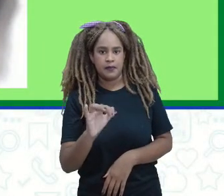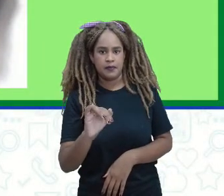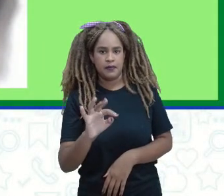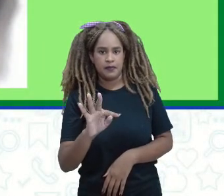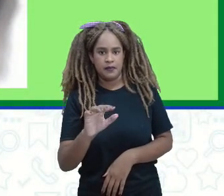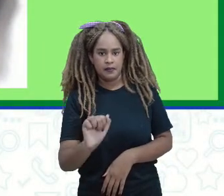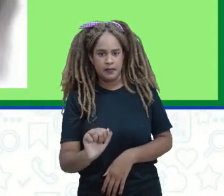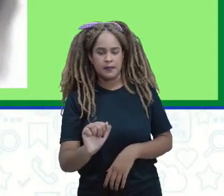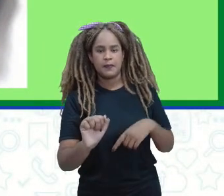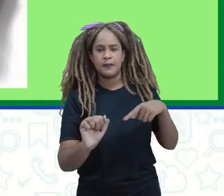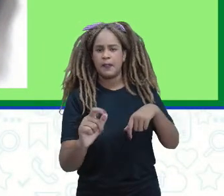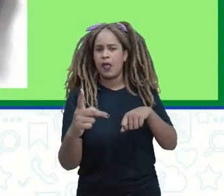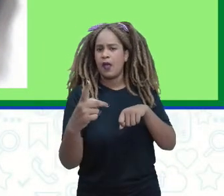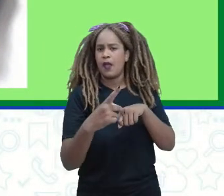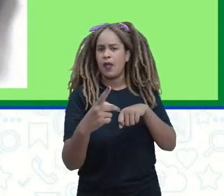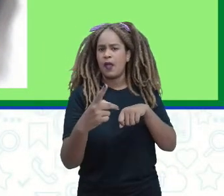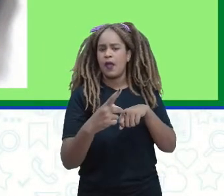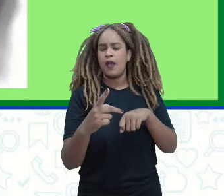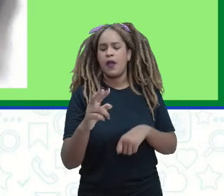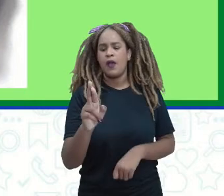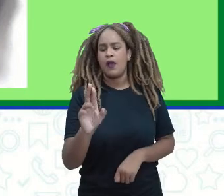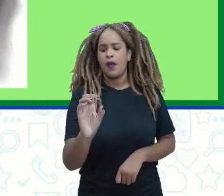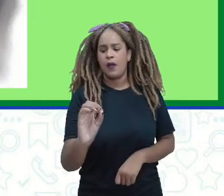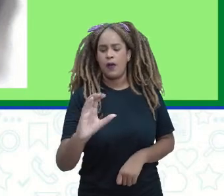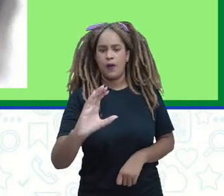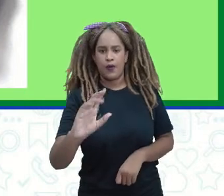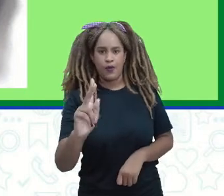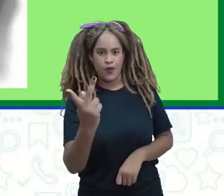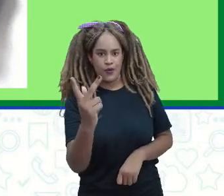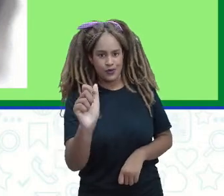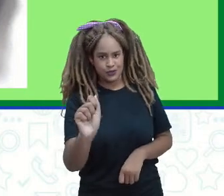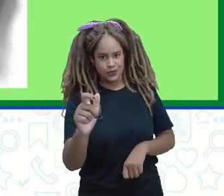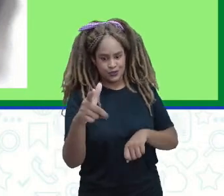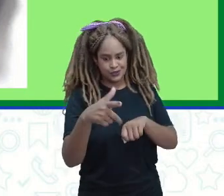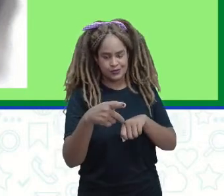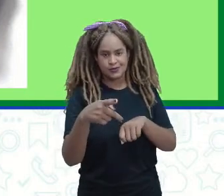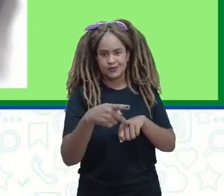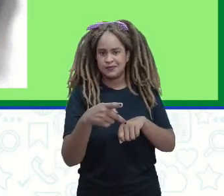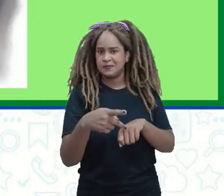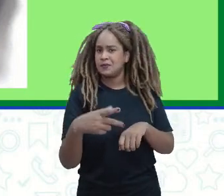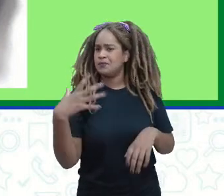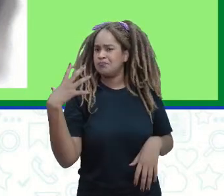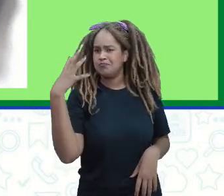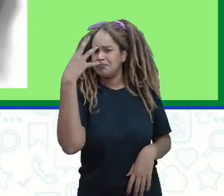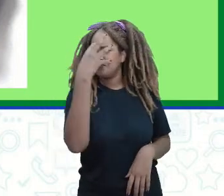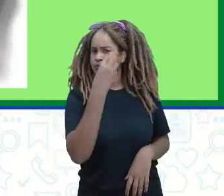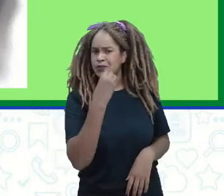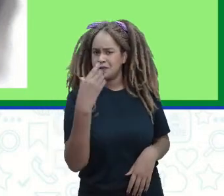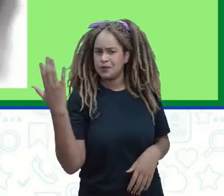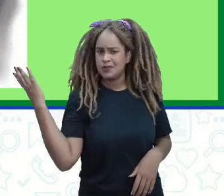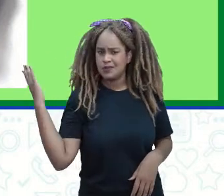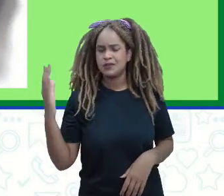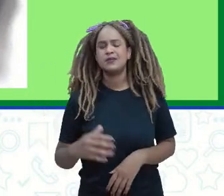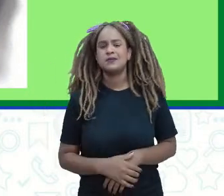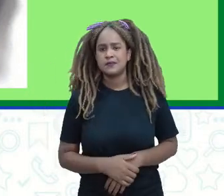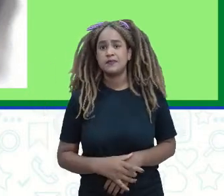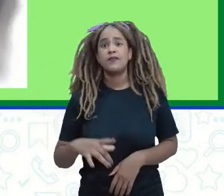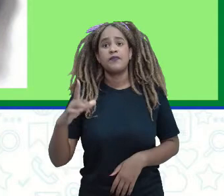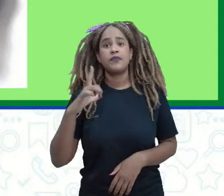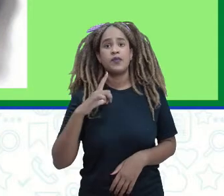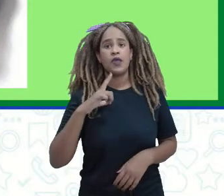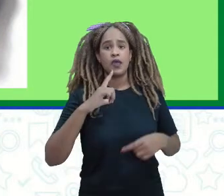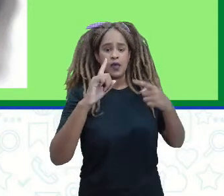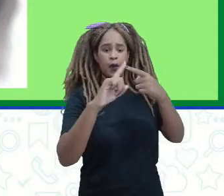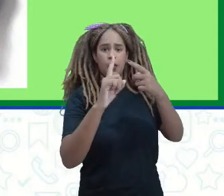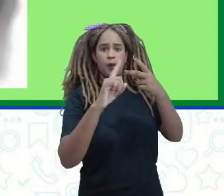bonita, né? A pedra não, a rocha, viu, gente? A rocha. E olha só, a gente vê também 4 delas